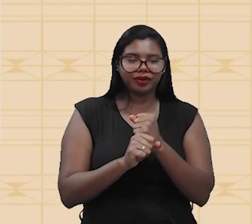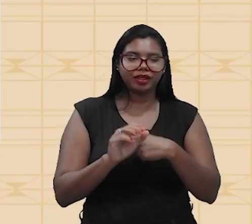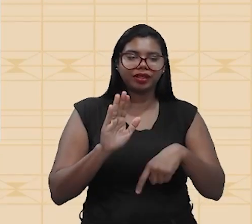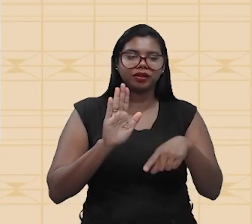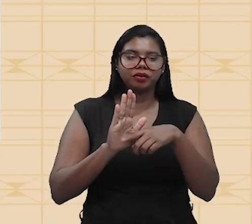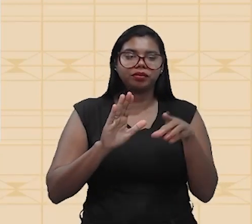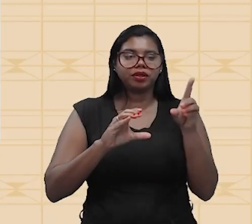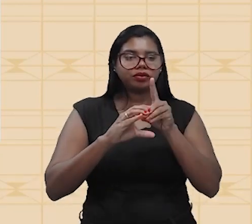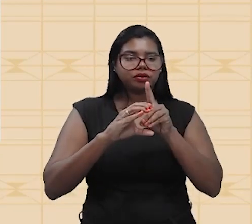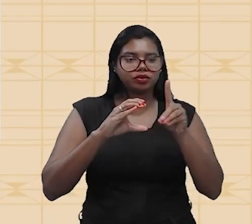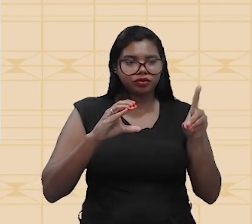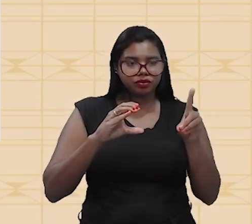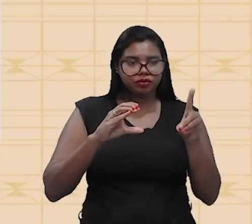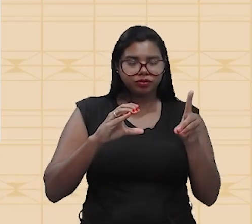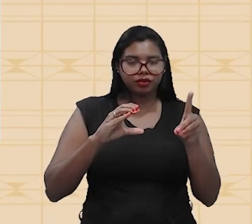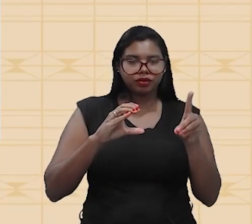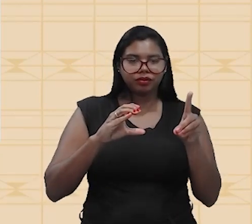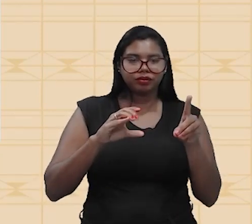sobre 4a,